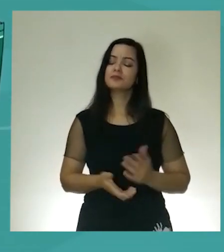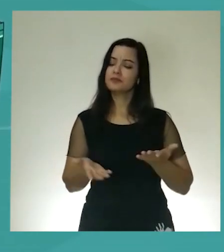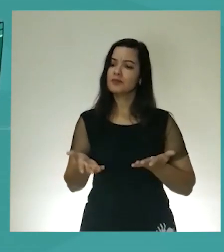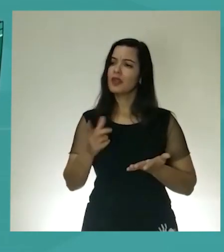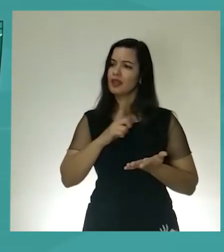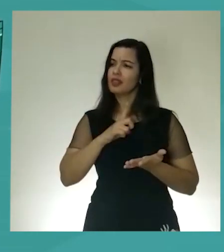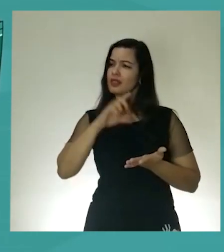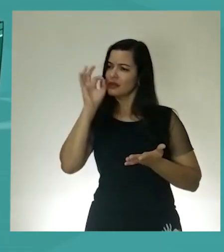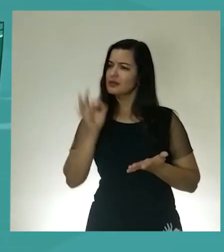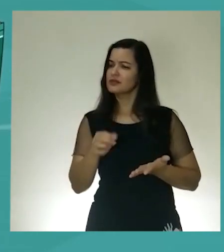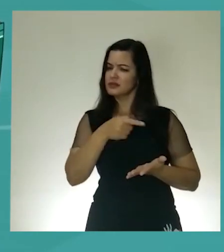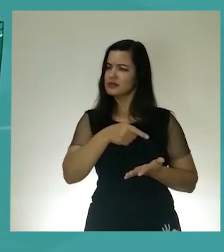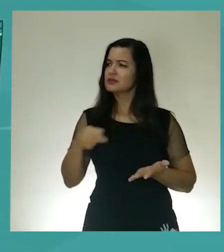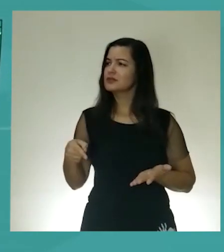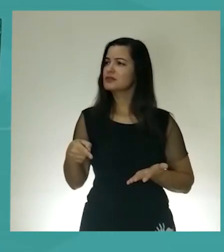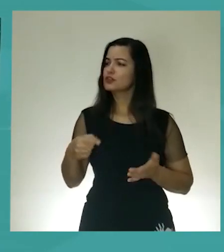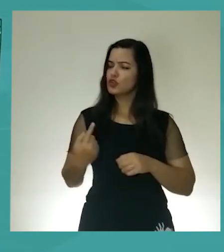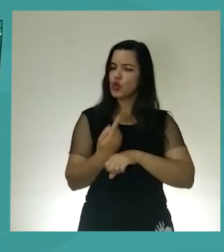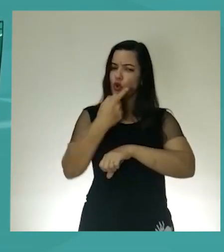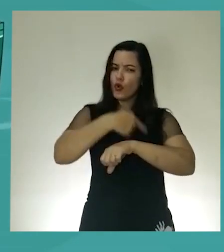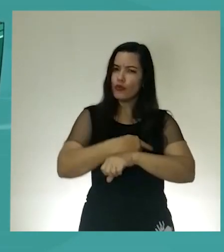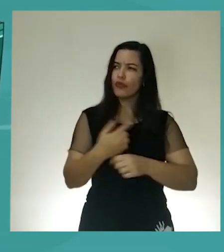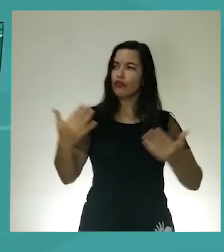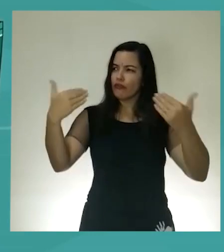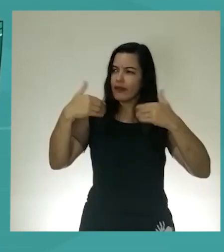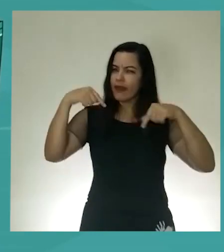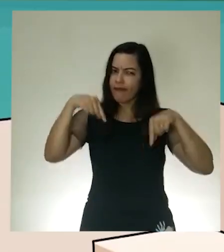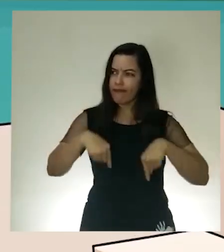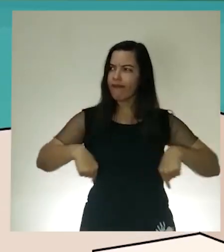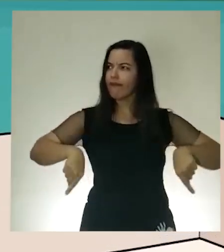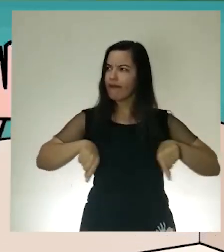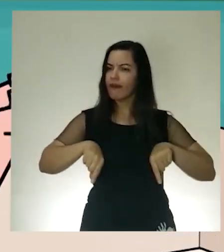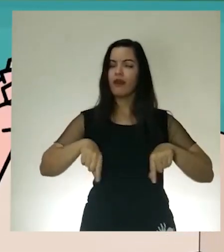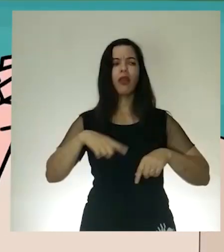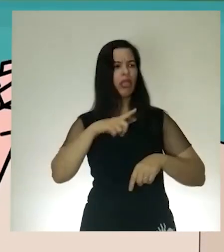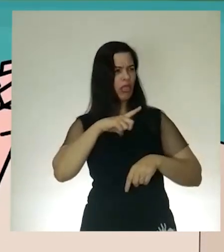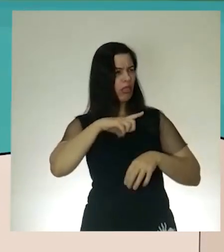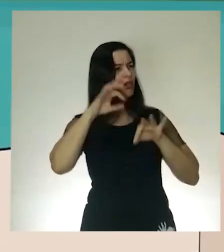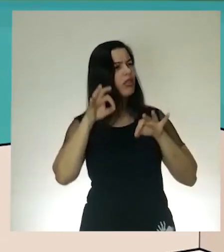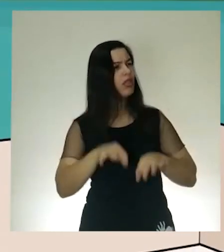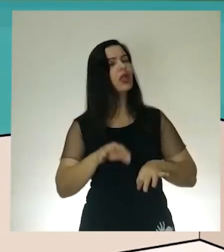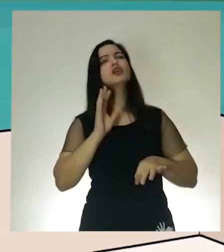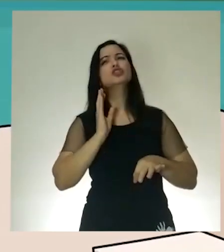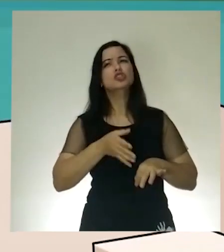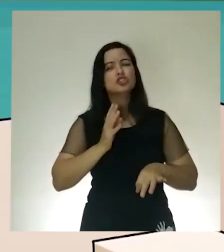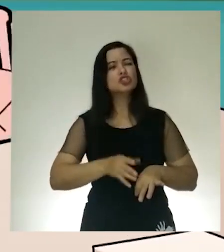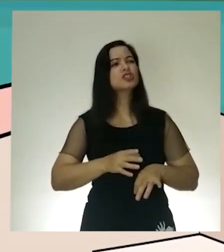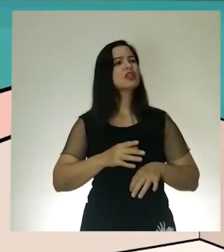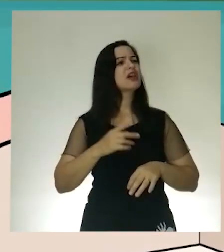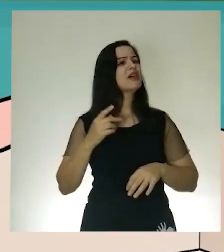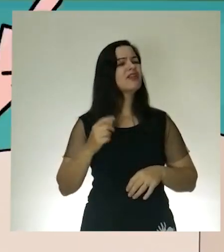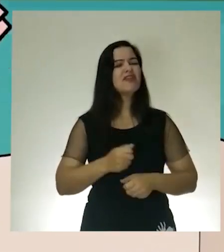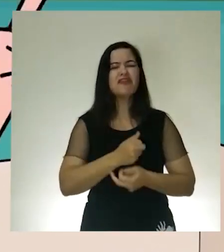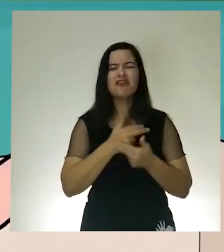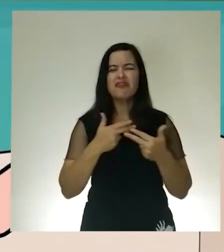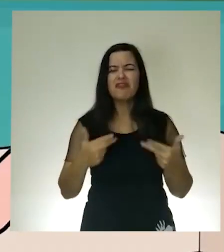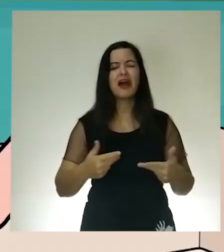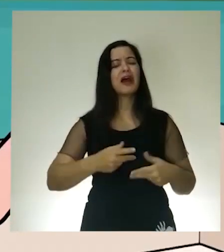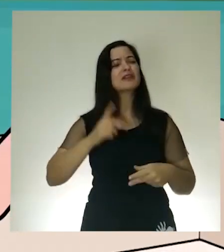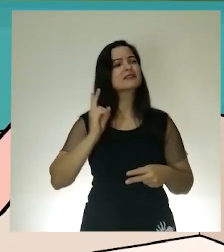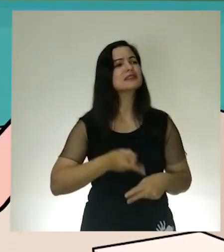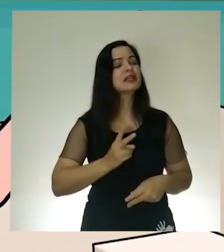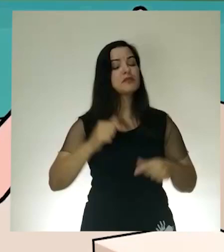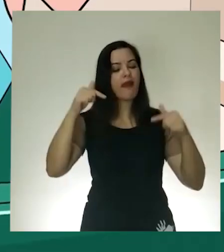O senhor tem certeza que é aqui que os golfinhos vêm, vovô? Absoluta. Eu já os vi várias vezes, sempre neste